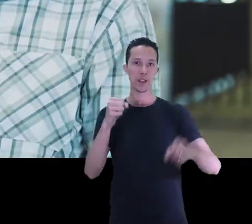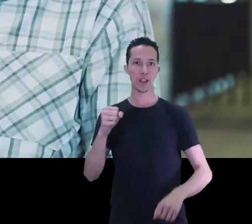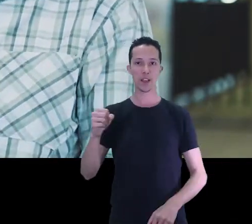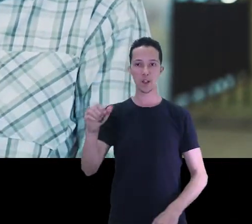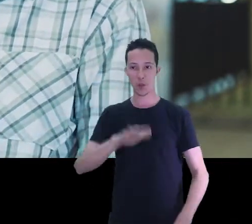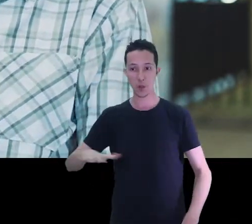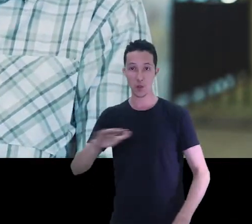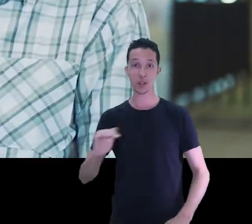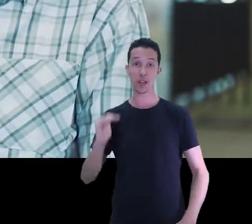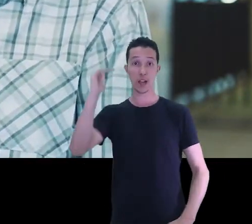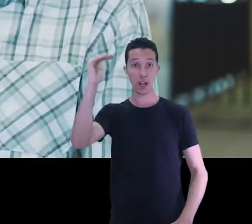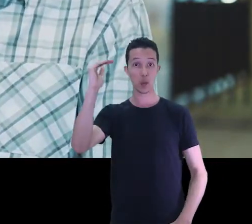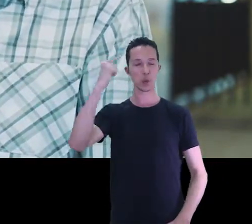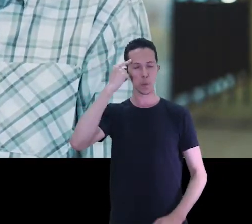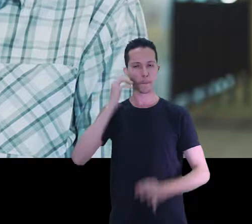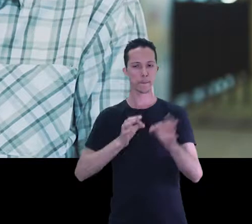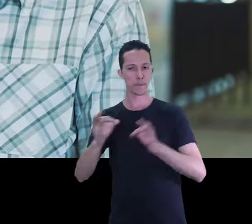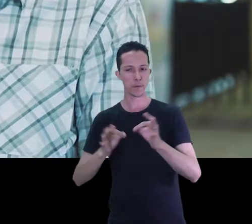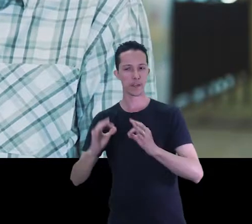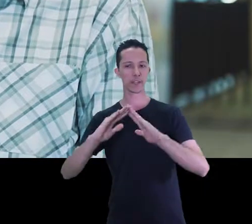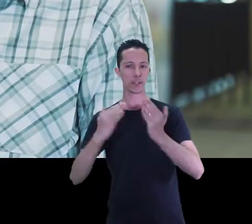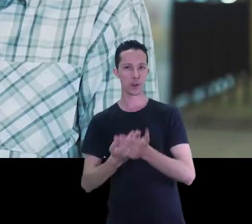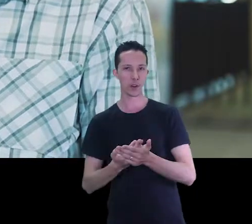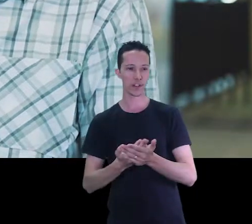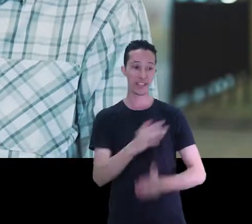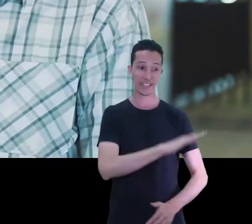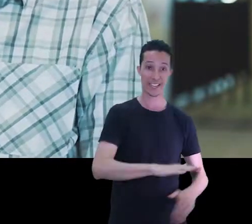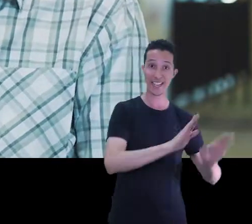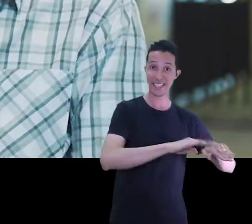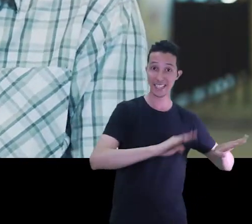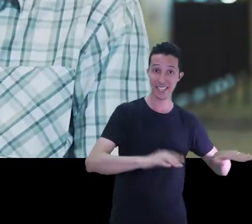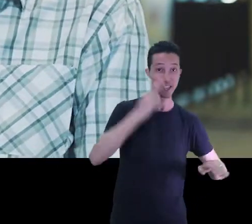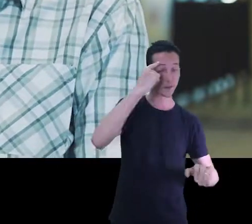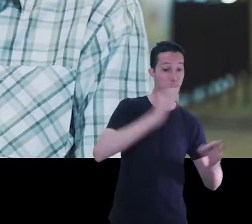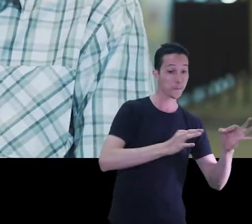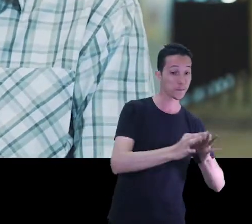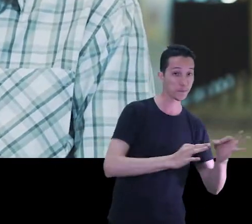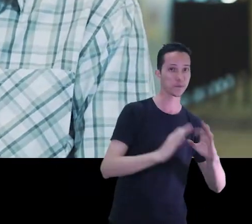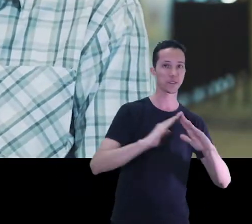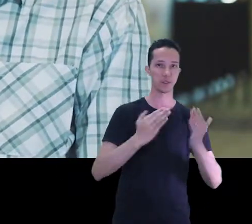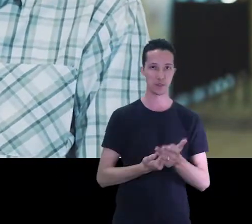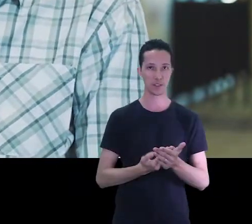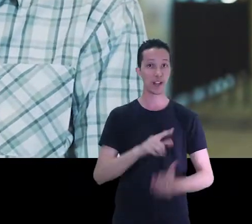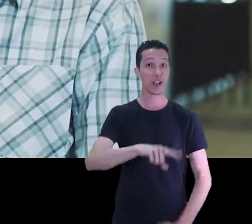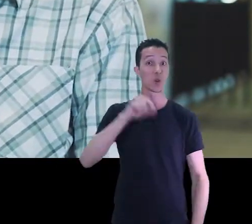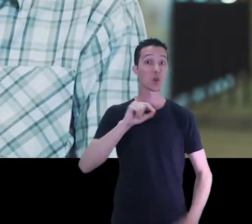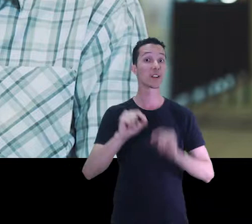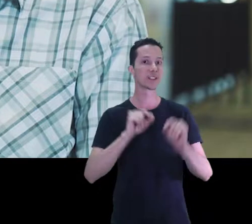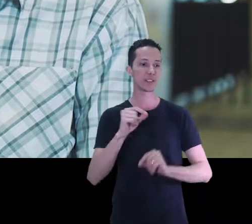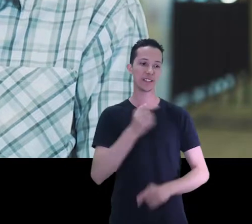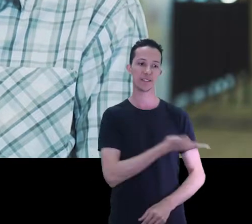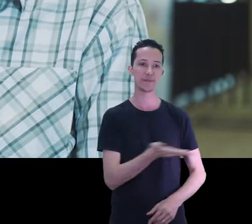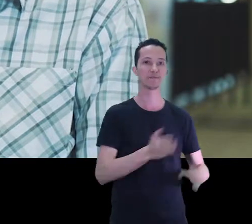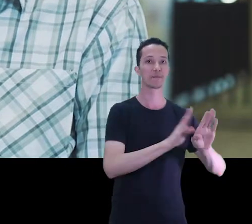dá-se o conflito entre aquilo que os adultos pensam para a escola e entre aquilo que as crianças pensam para a escola. Prevaleceu